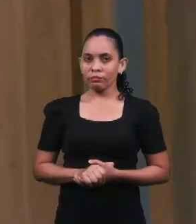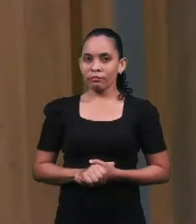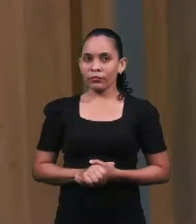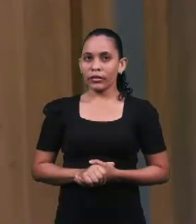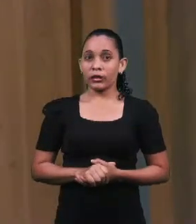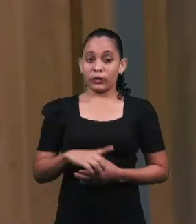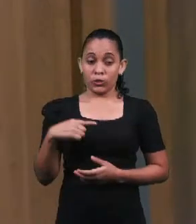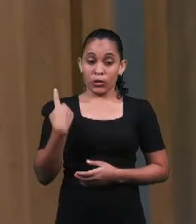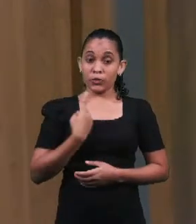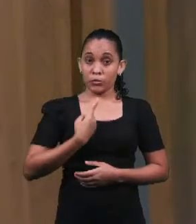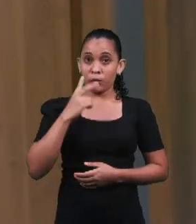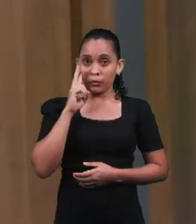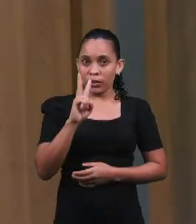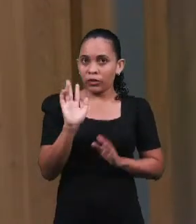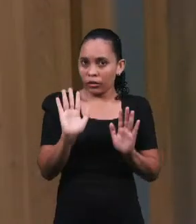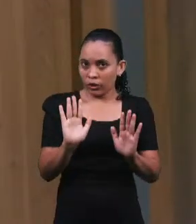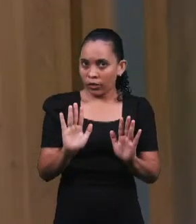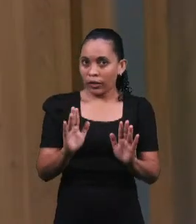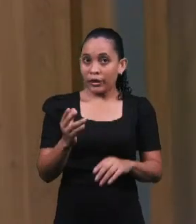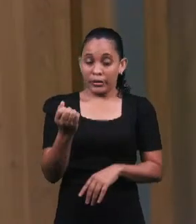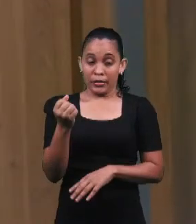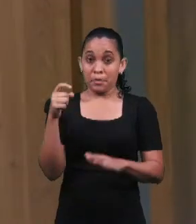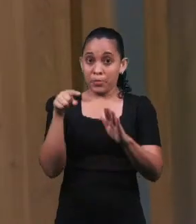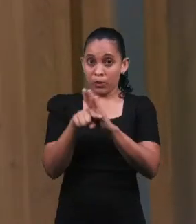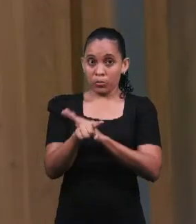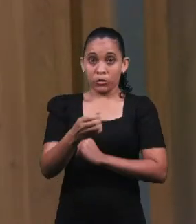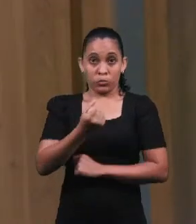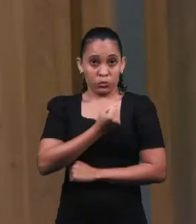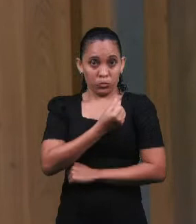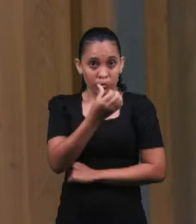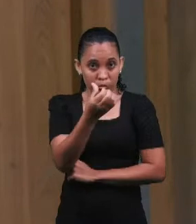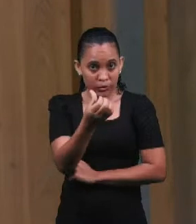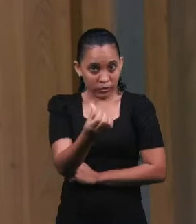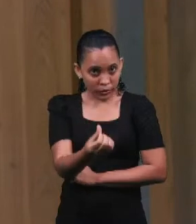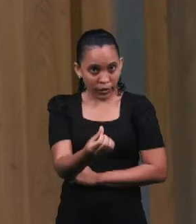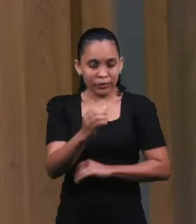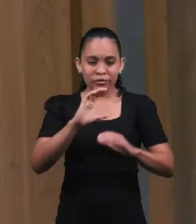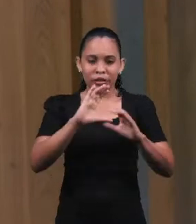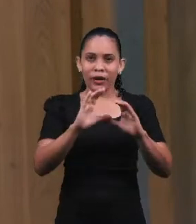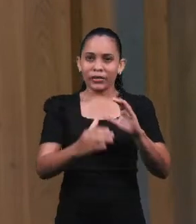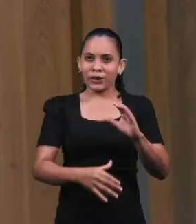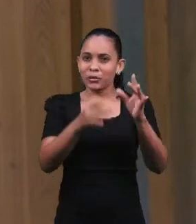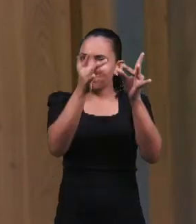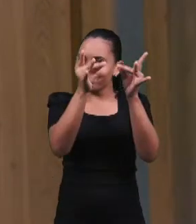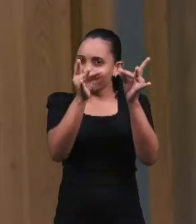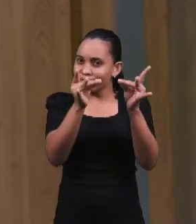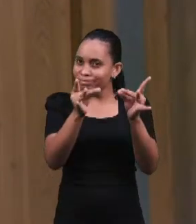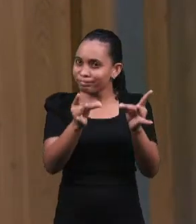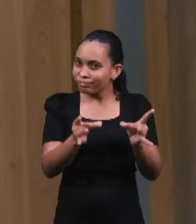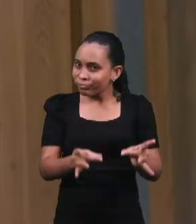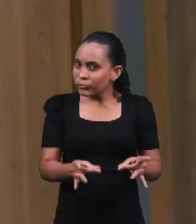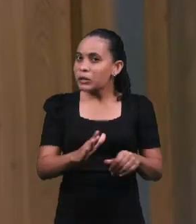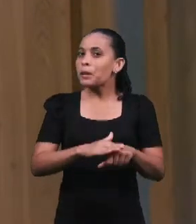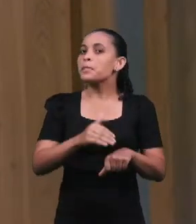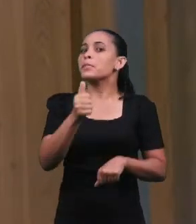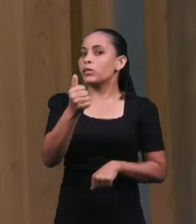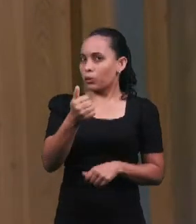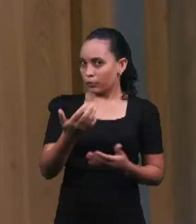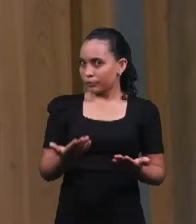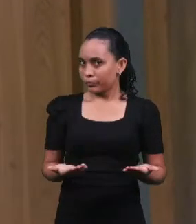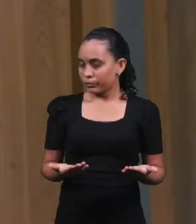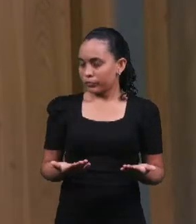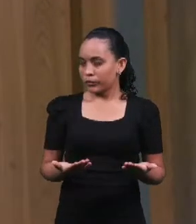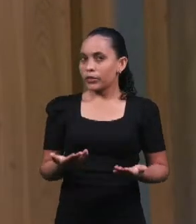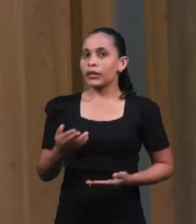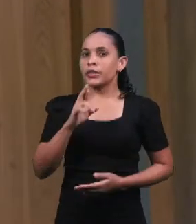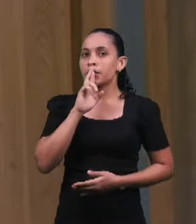Nós vamos ver daqui a pouco, na pergunta 6, alguns detalhes a mais sobre essa resposta aqui. Então, essa é a resposta. O servo